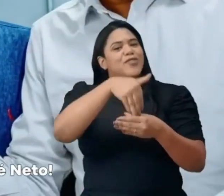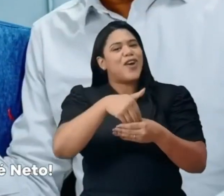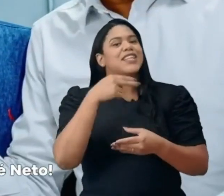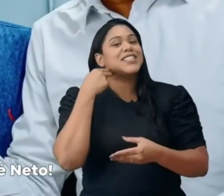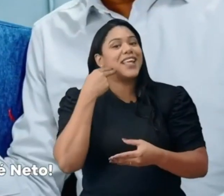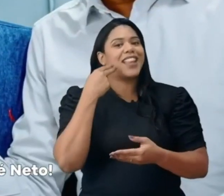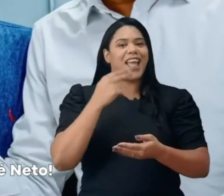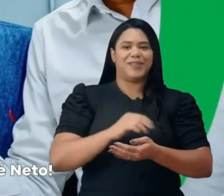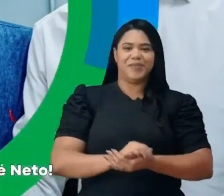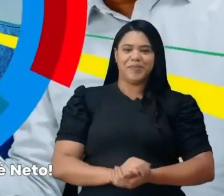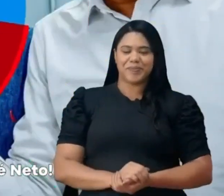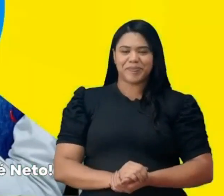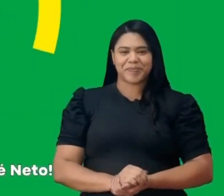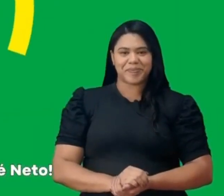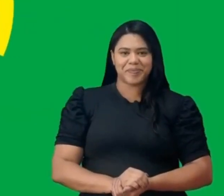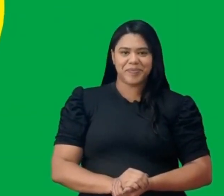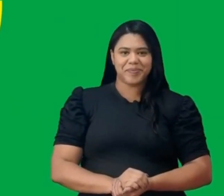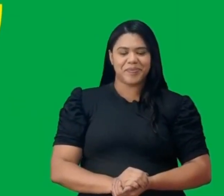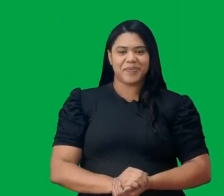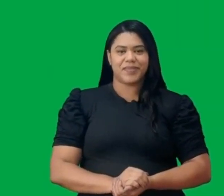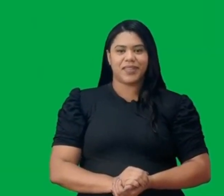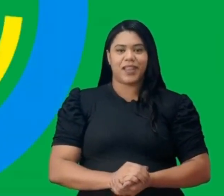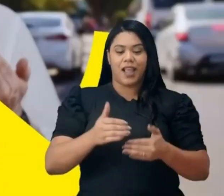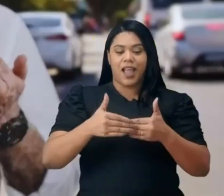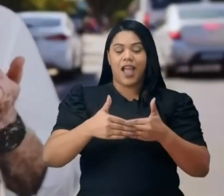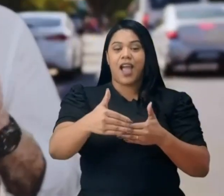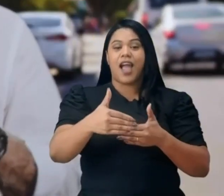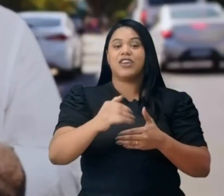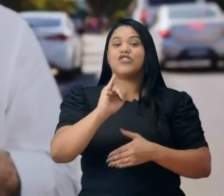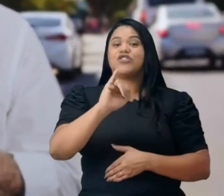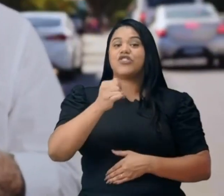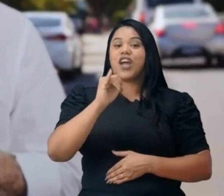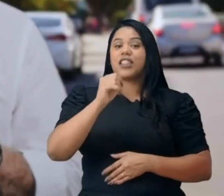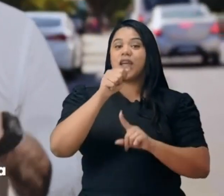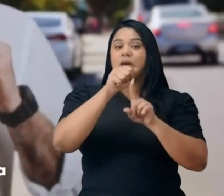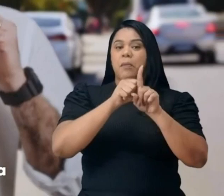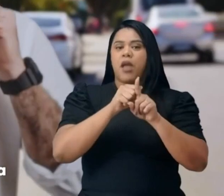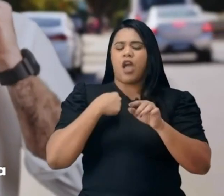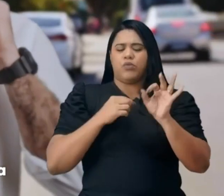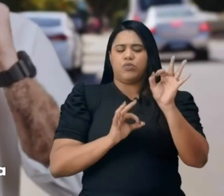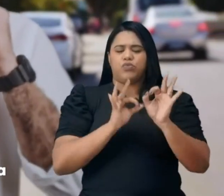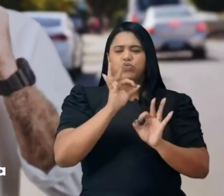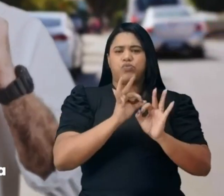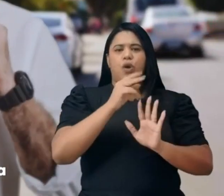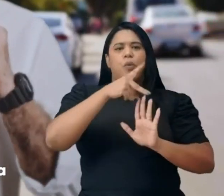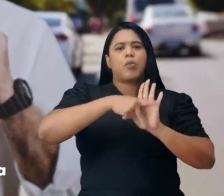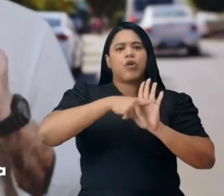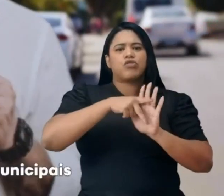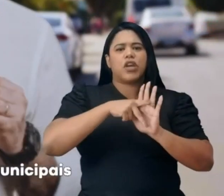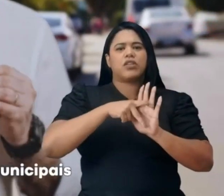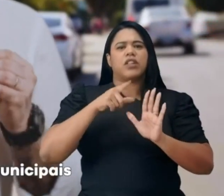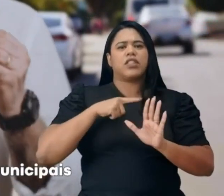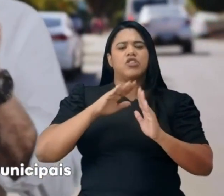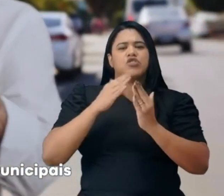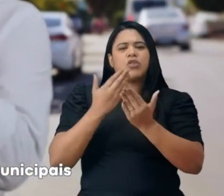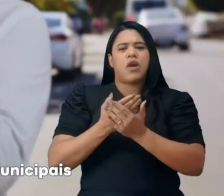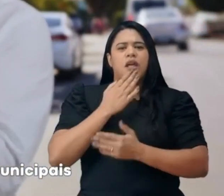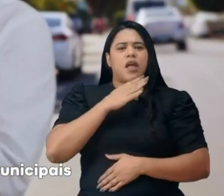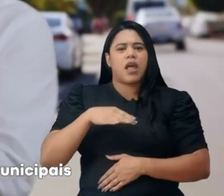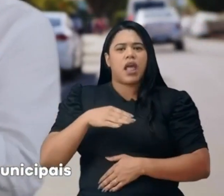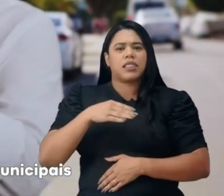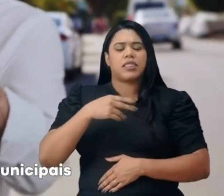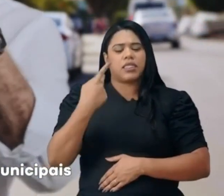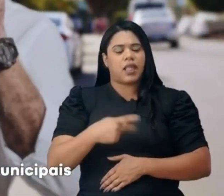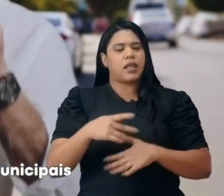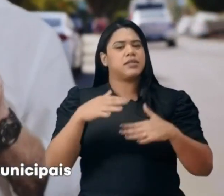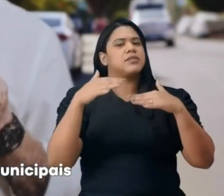uma oportunidade a Zé Neto. A partir de janeiro, vou começar uma força-tarefa para recuperar as escolas